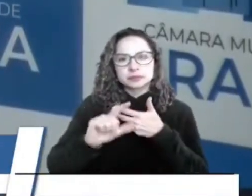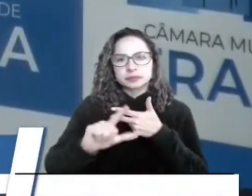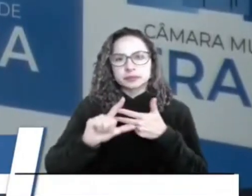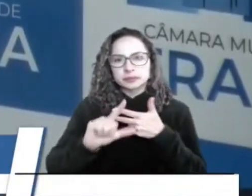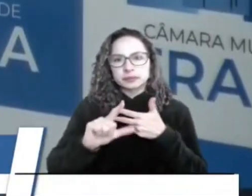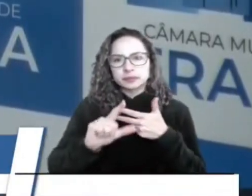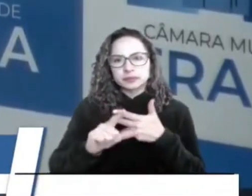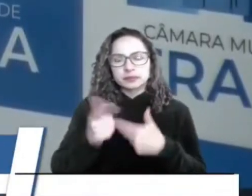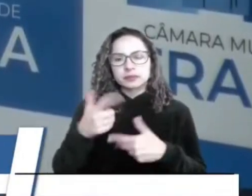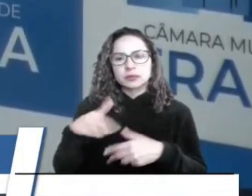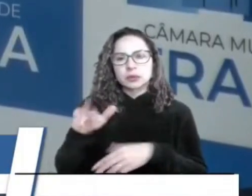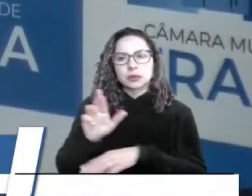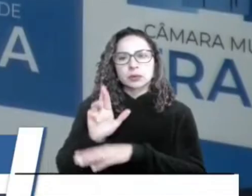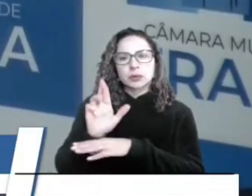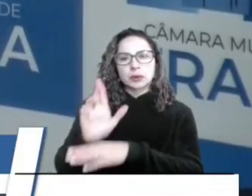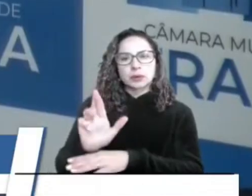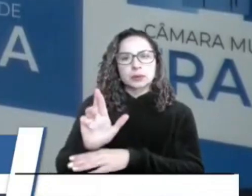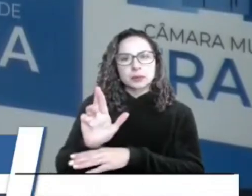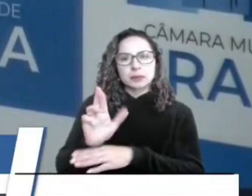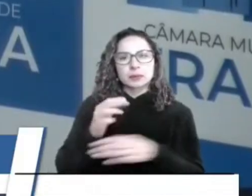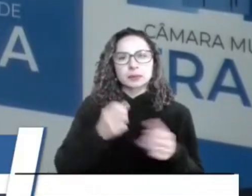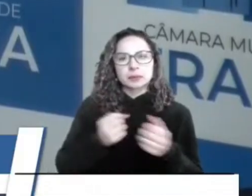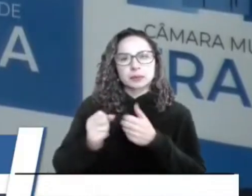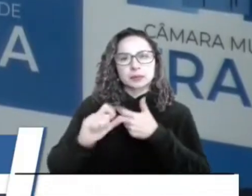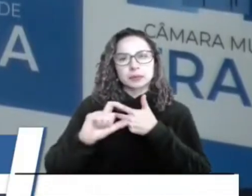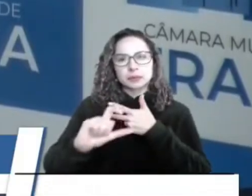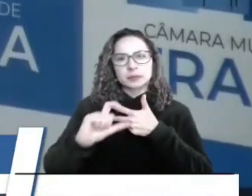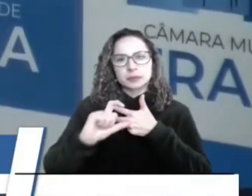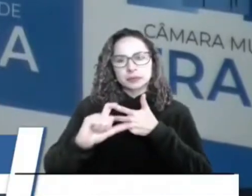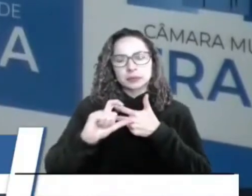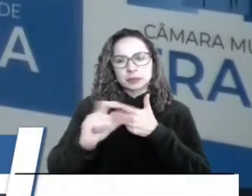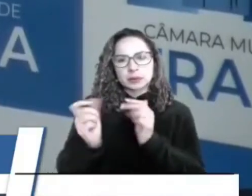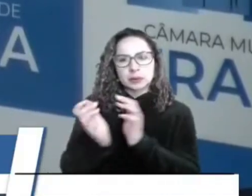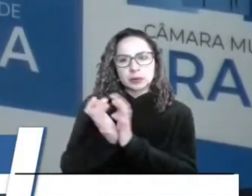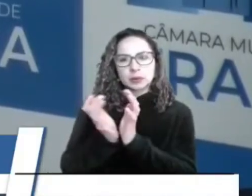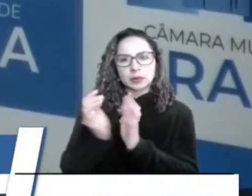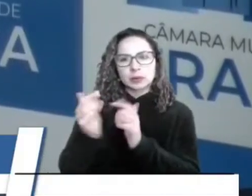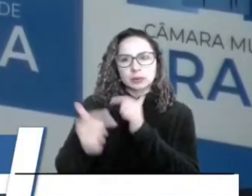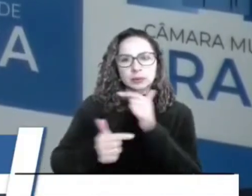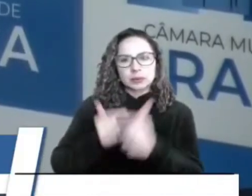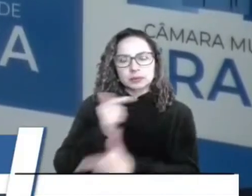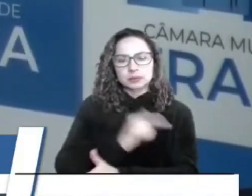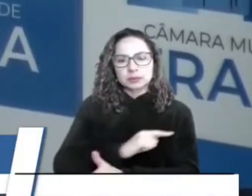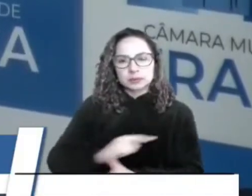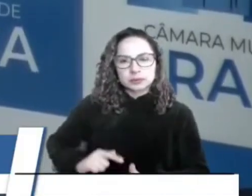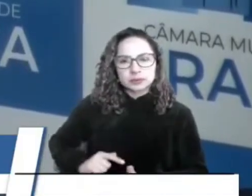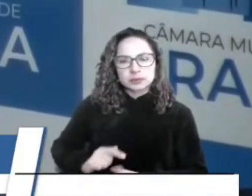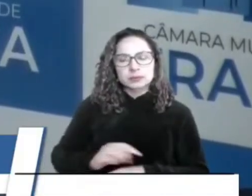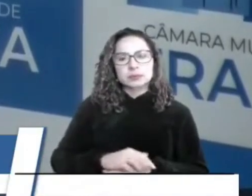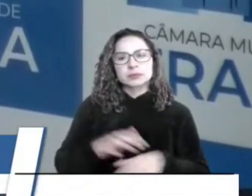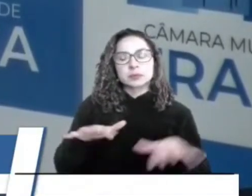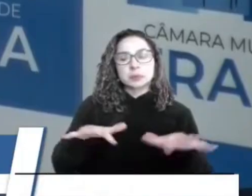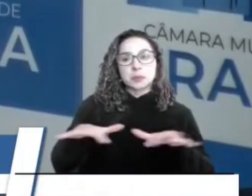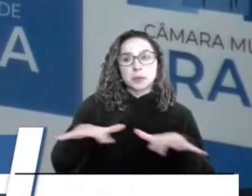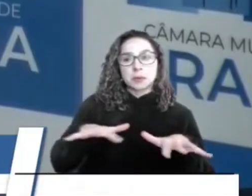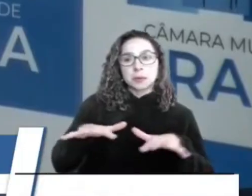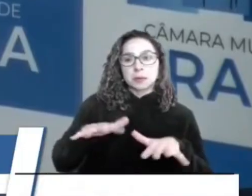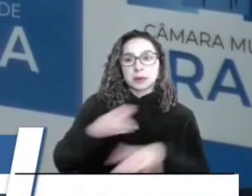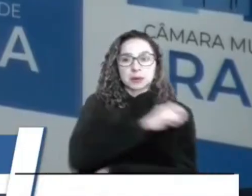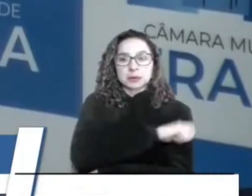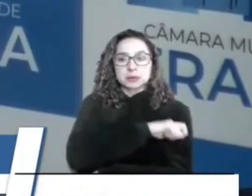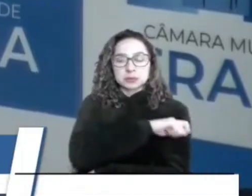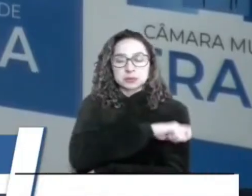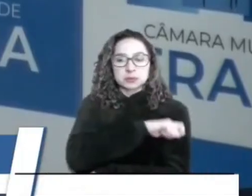os representantes do Executivo, colegas servidores públicos, movimentos